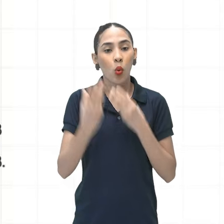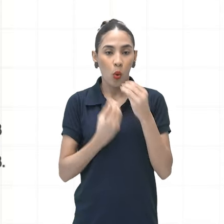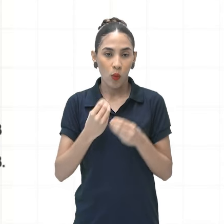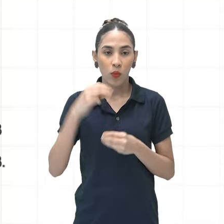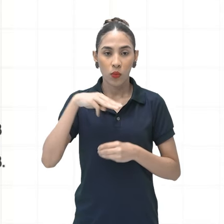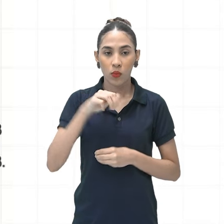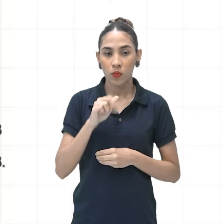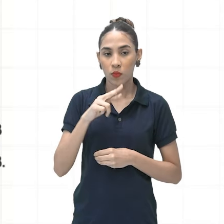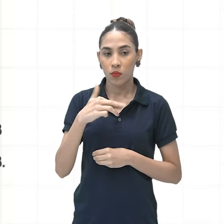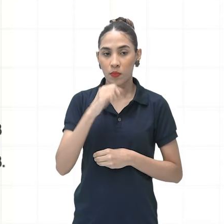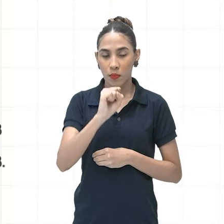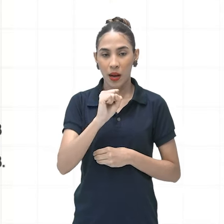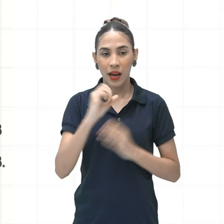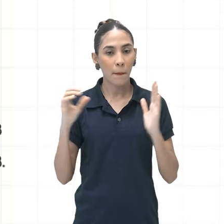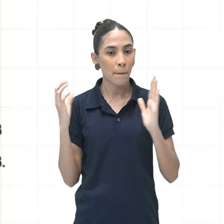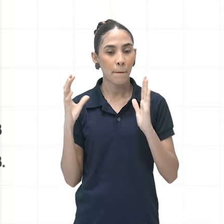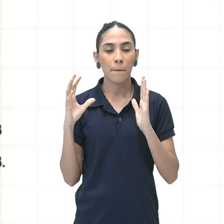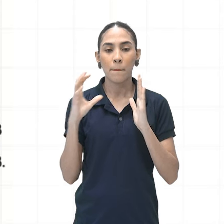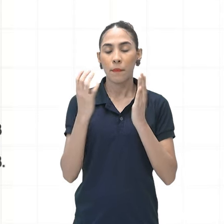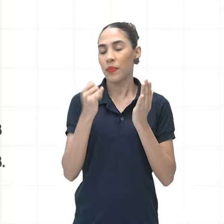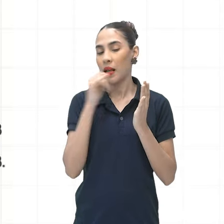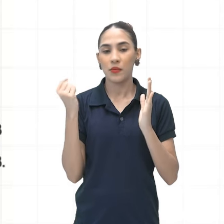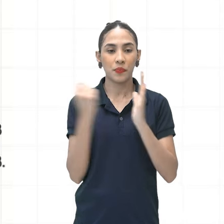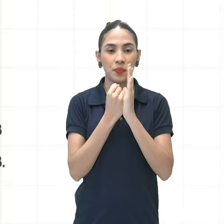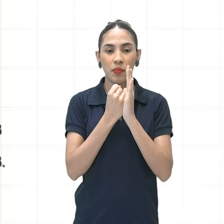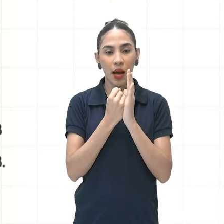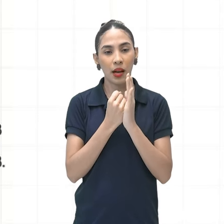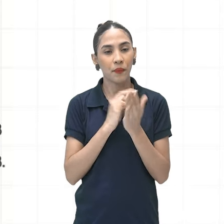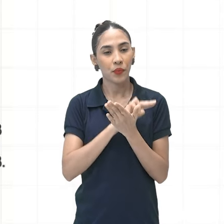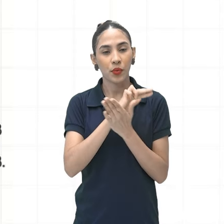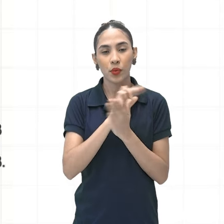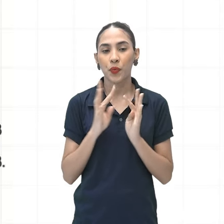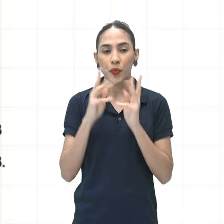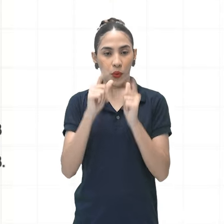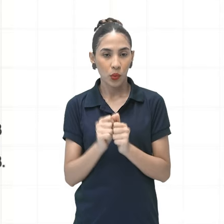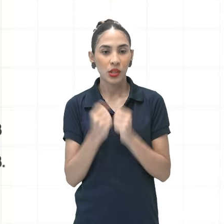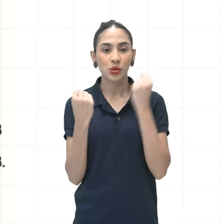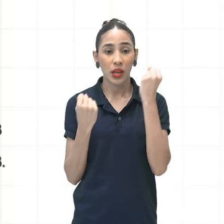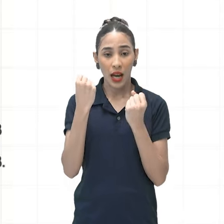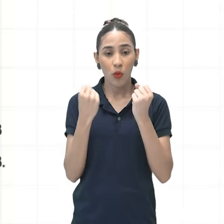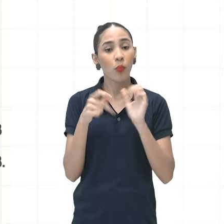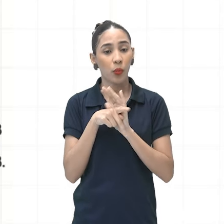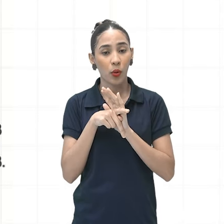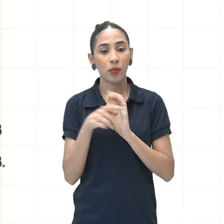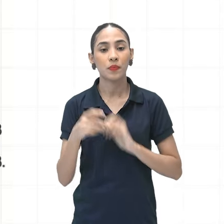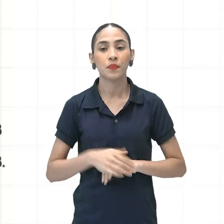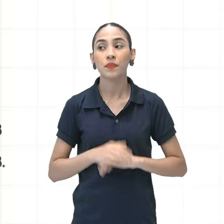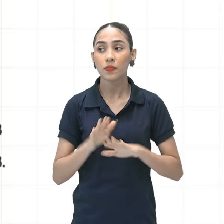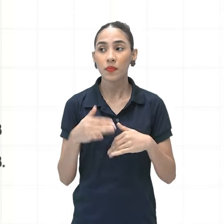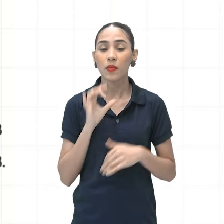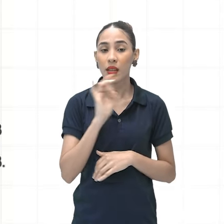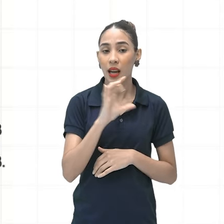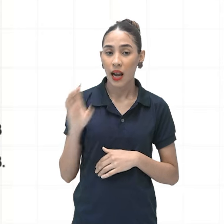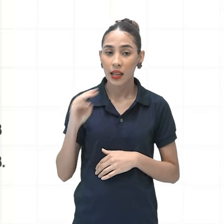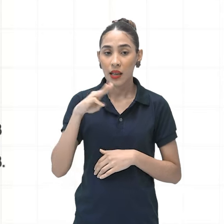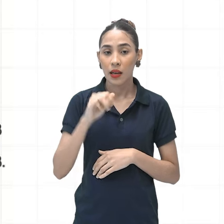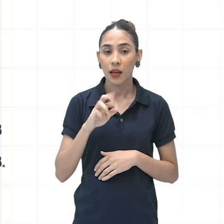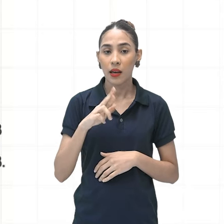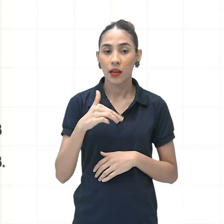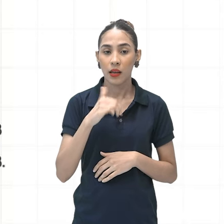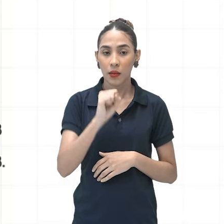Então, estamos vendo aqui nesse eixo todas as marcas dos carros, né? E cada marca de carro